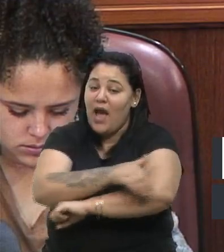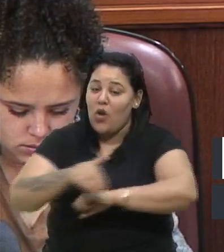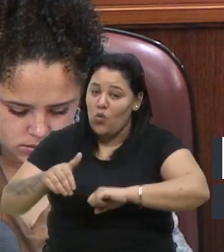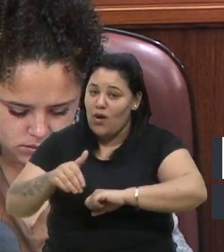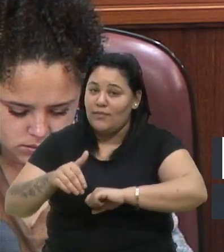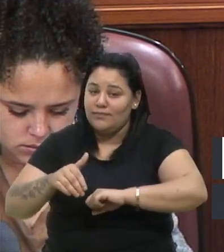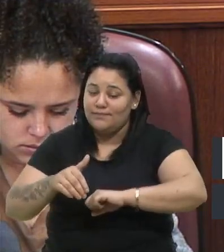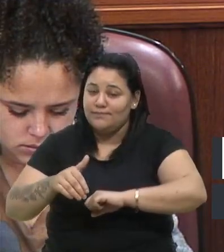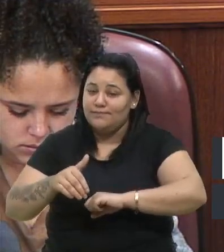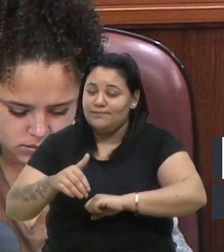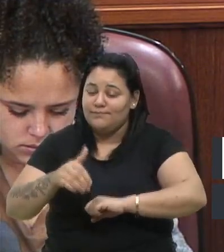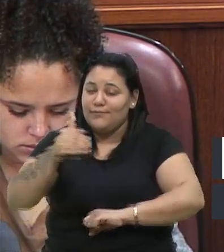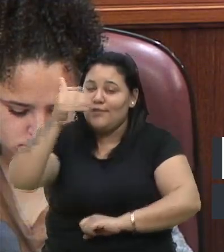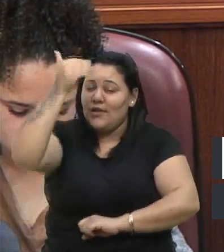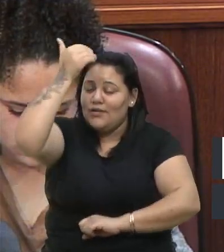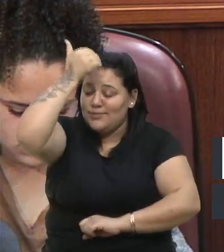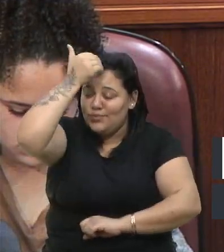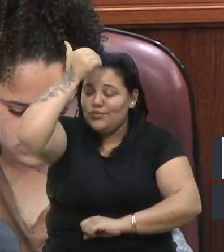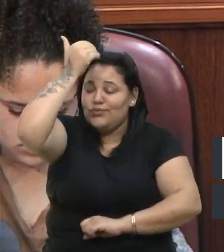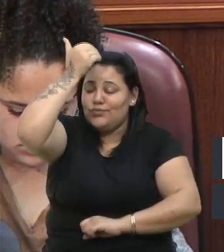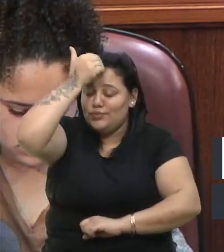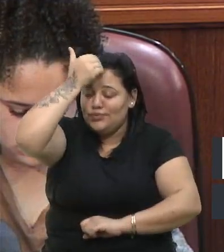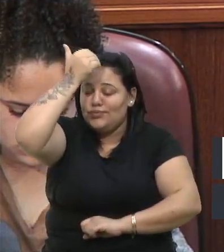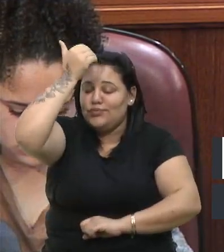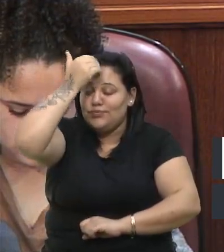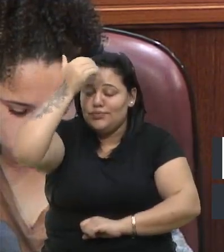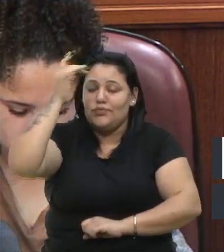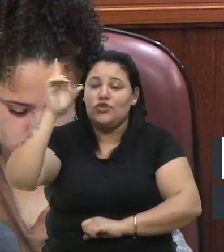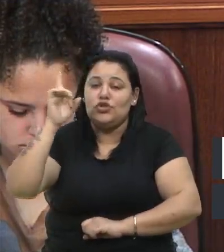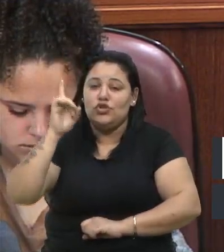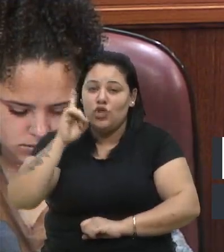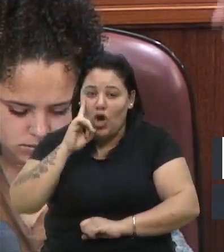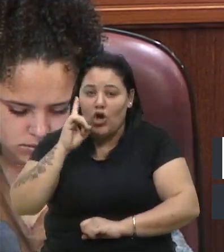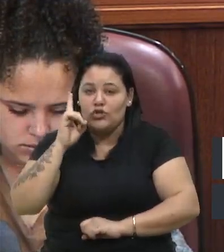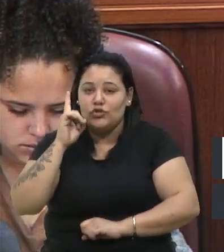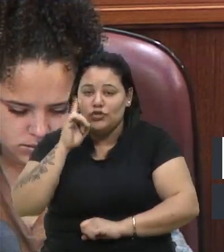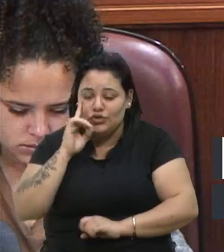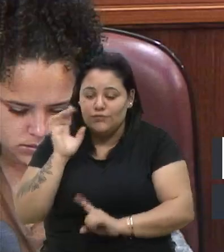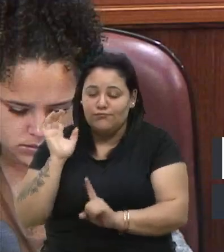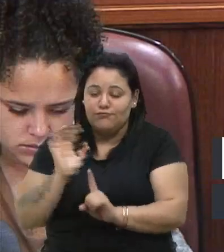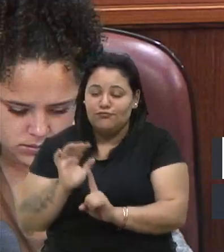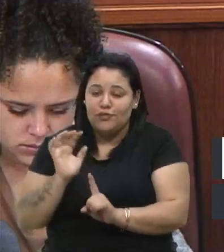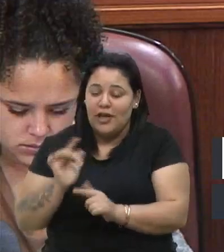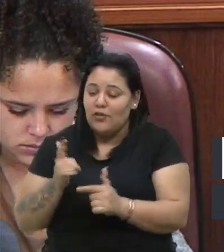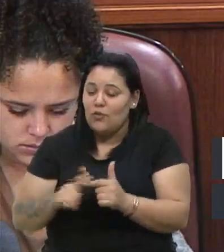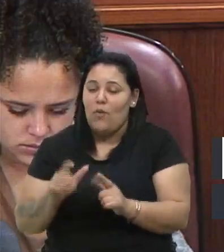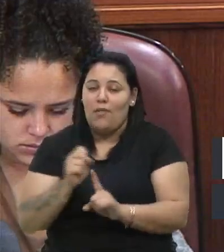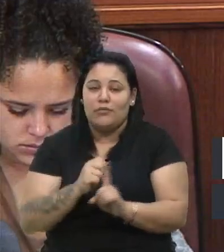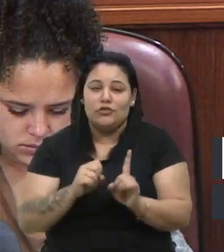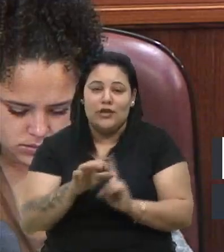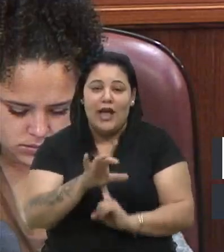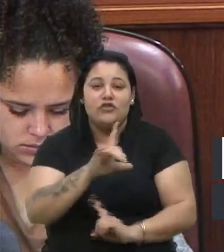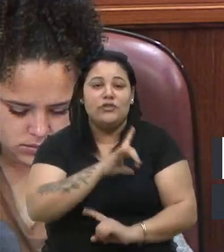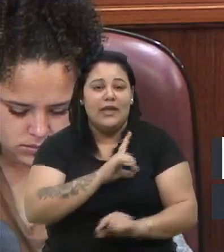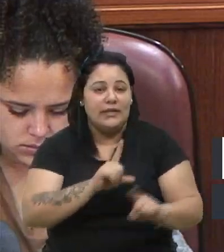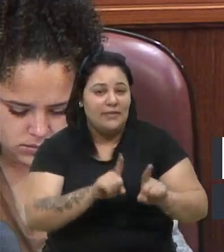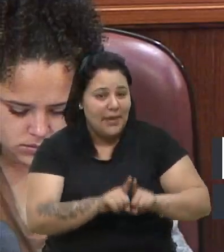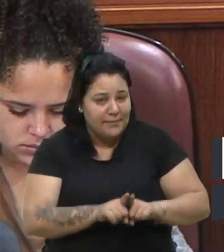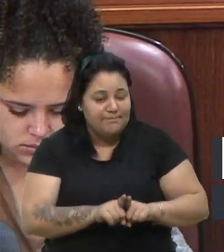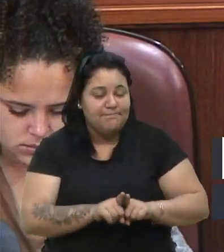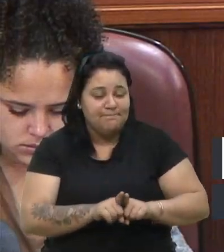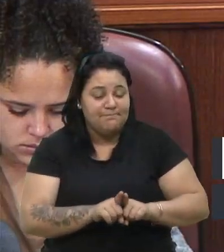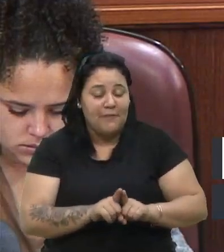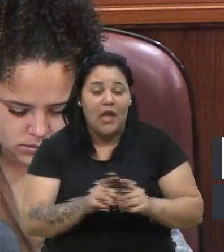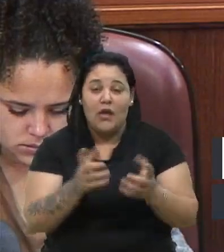que aguentam cotidianamente os efeitos de todos os problemas que a sociedade tem. Então, eu quero dizer que